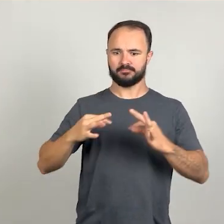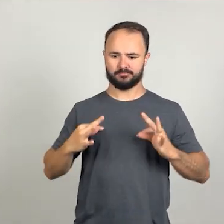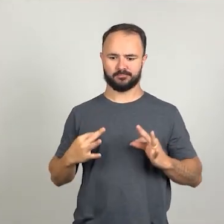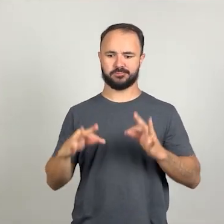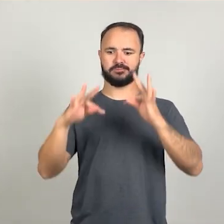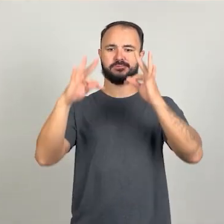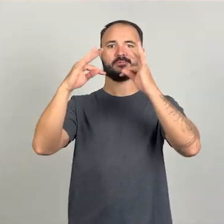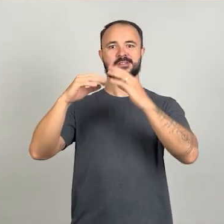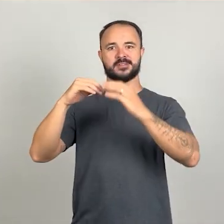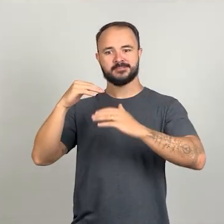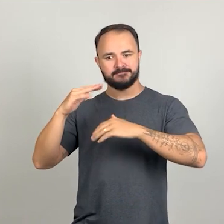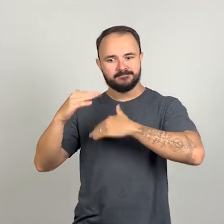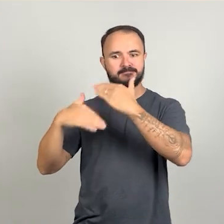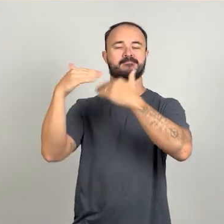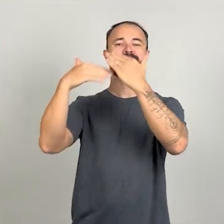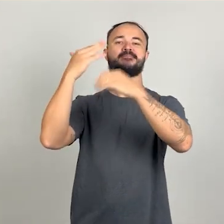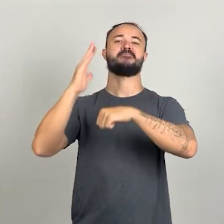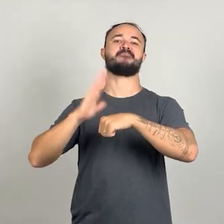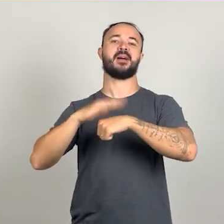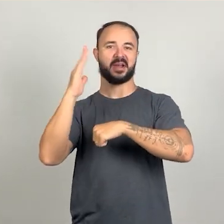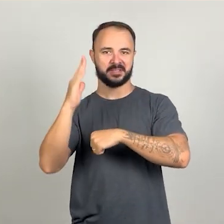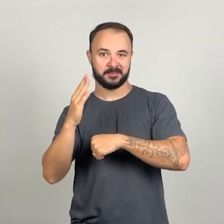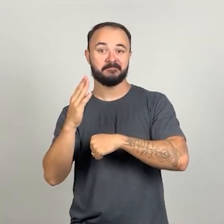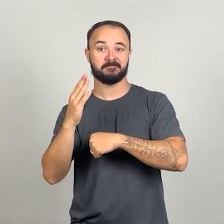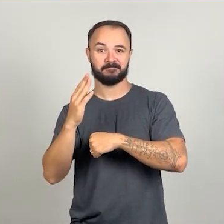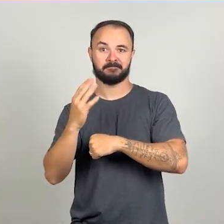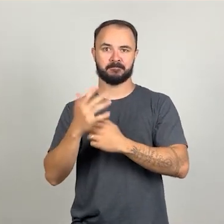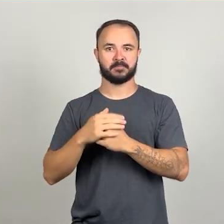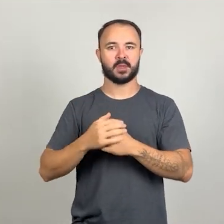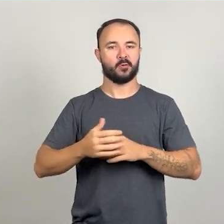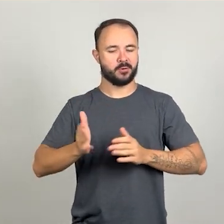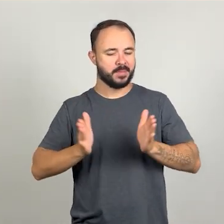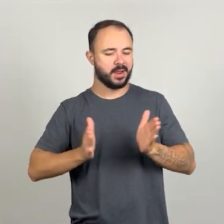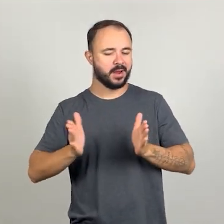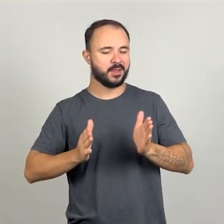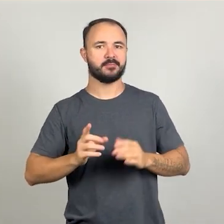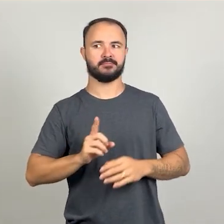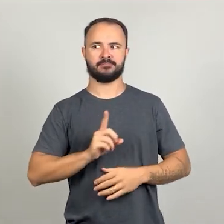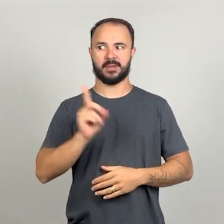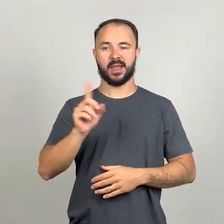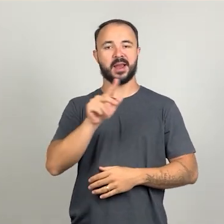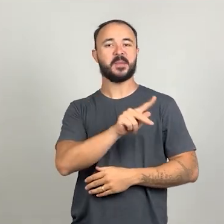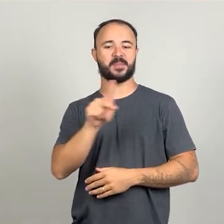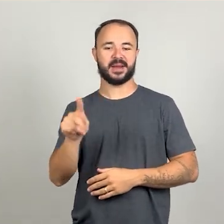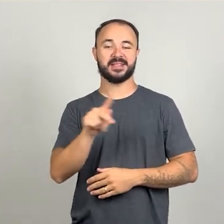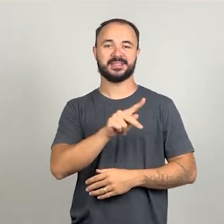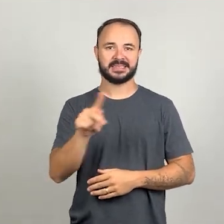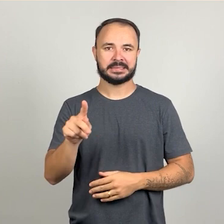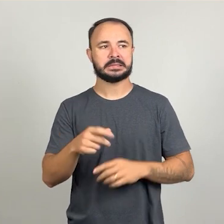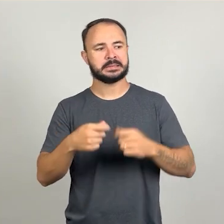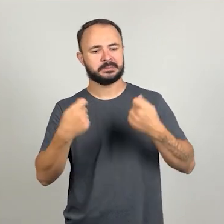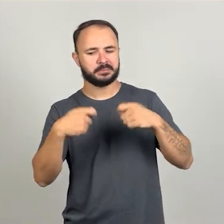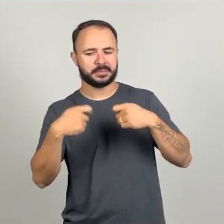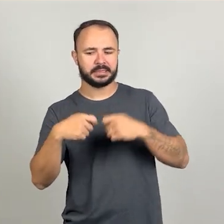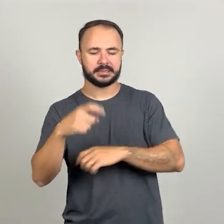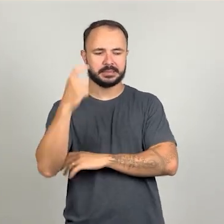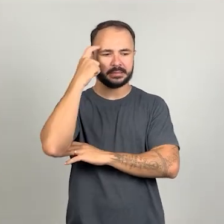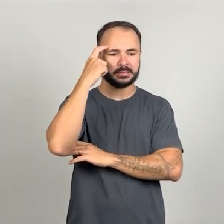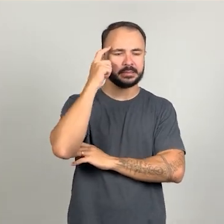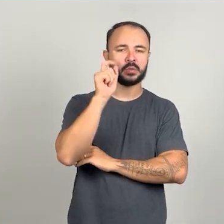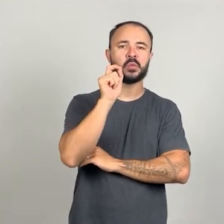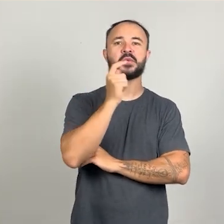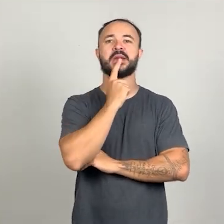dentro do espaço, né, dentro do período do mandato dele. E para isso ele pensou o quê? Eu preciso construir